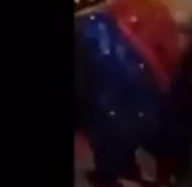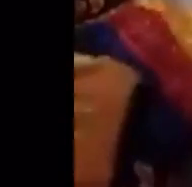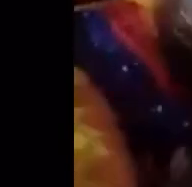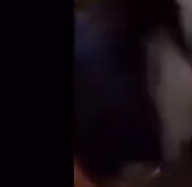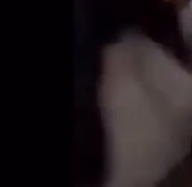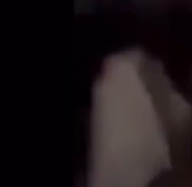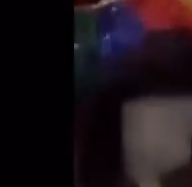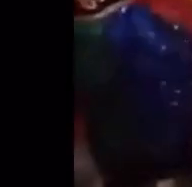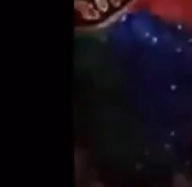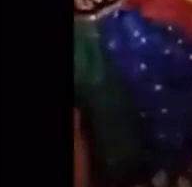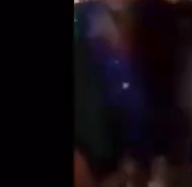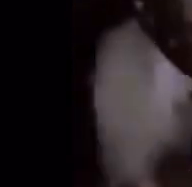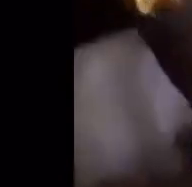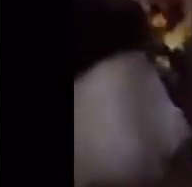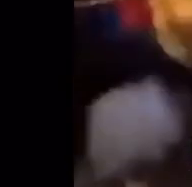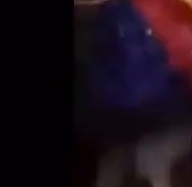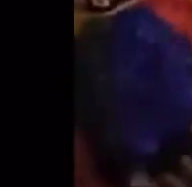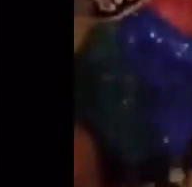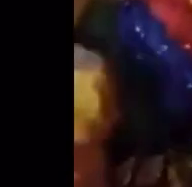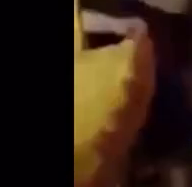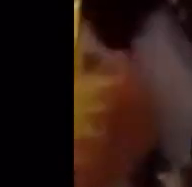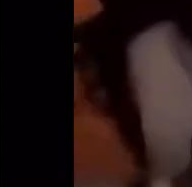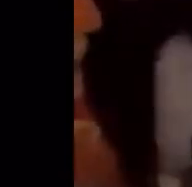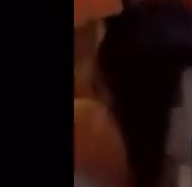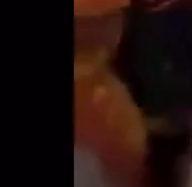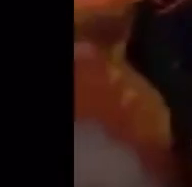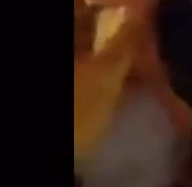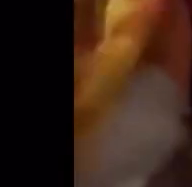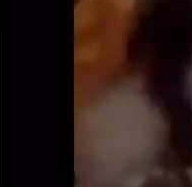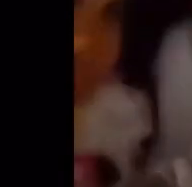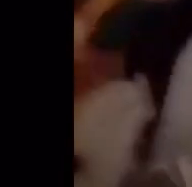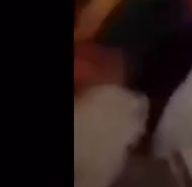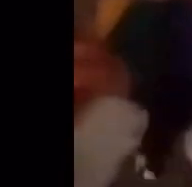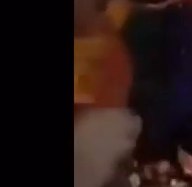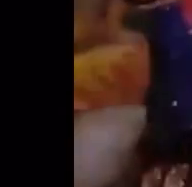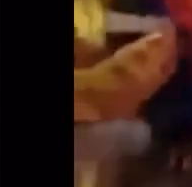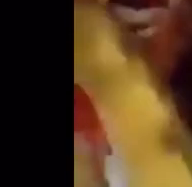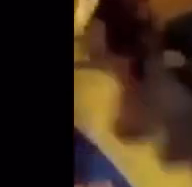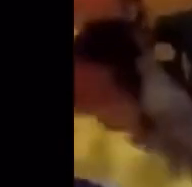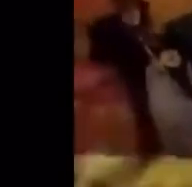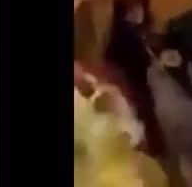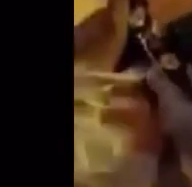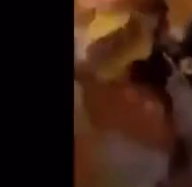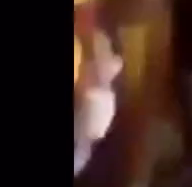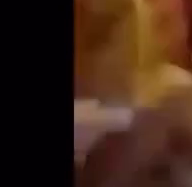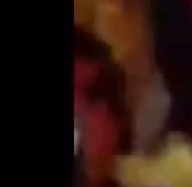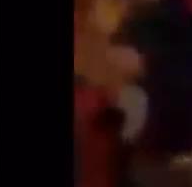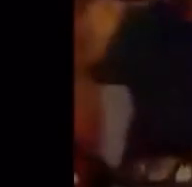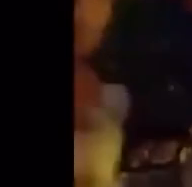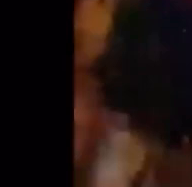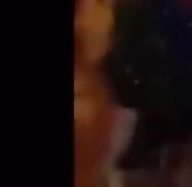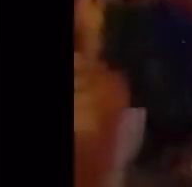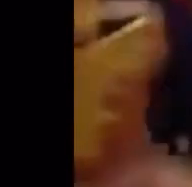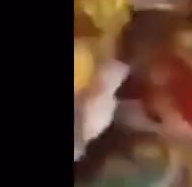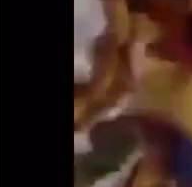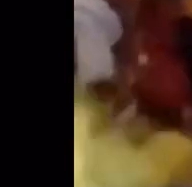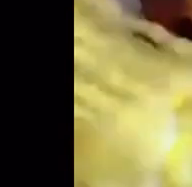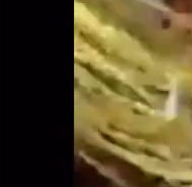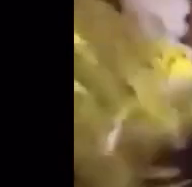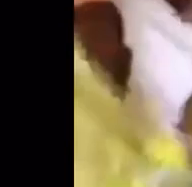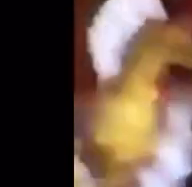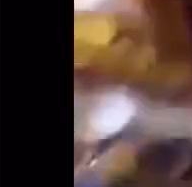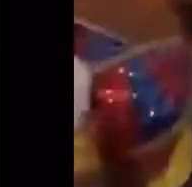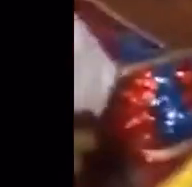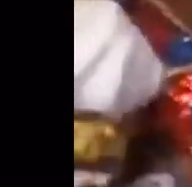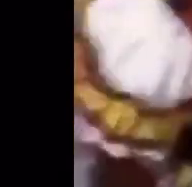E agora, ao vivo, direto da Difusora Supaco, para todo o Brasil e para o mundo, ele, Capilé!